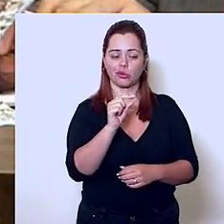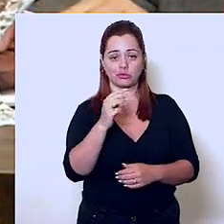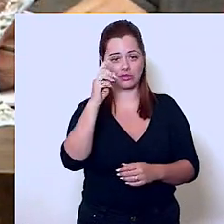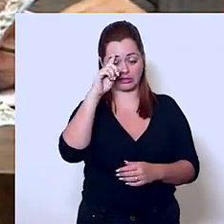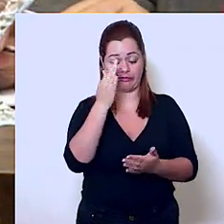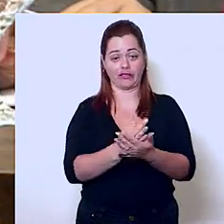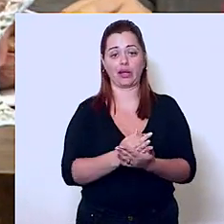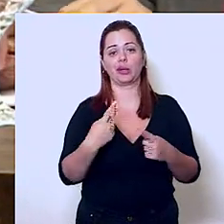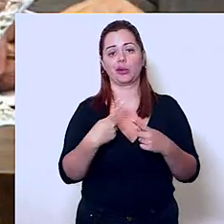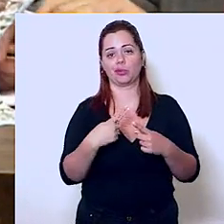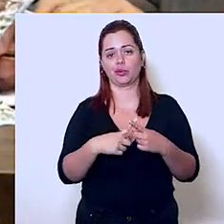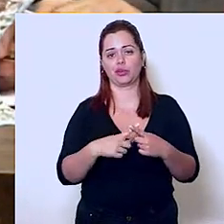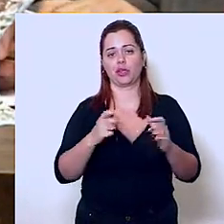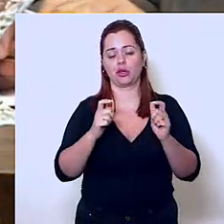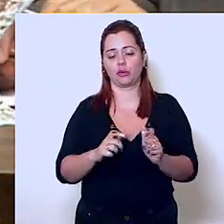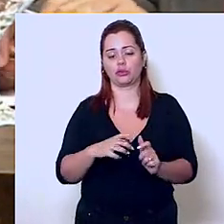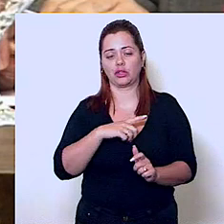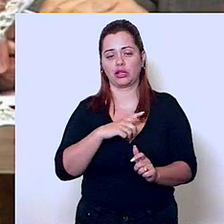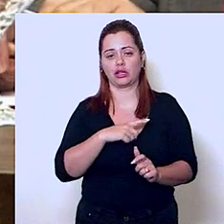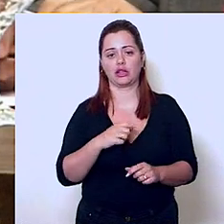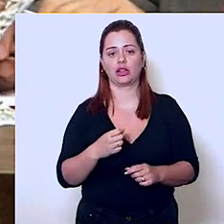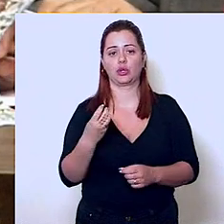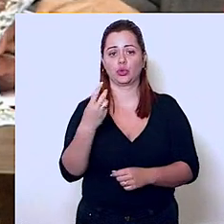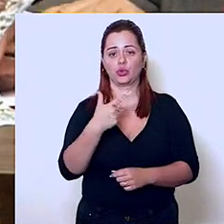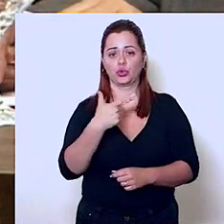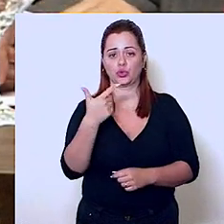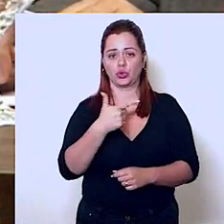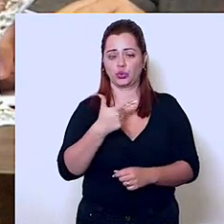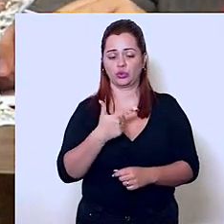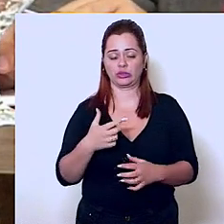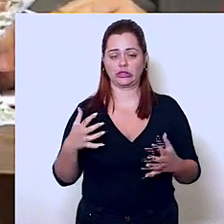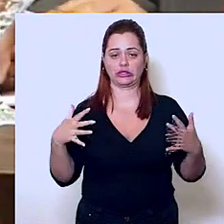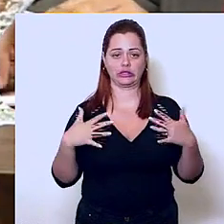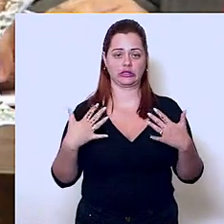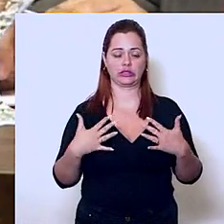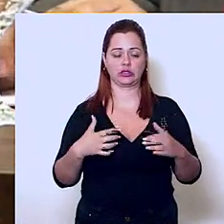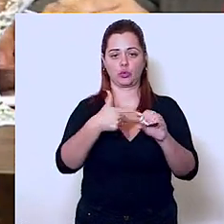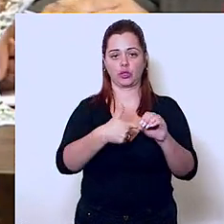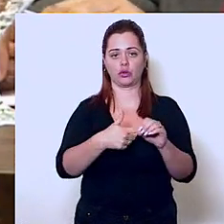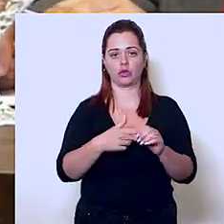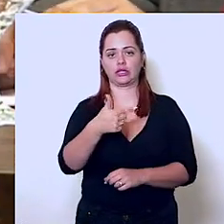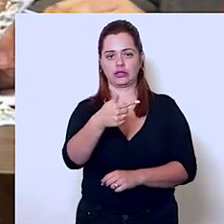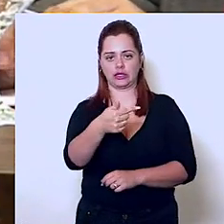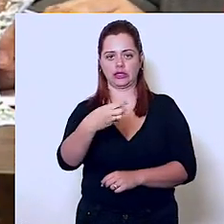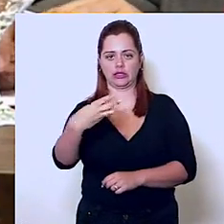nós tivemos duas crises enormes de petróleo, uma em 1973, a outra em